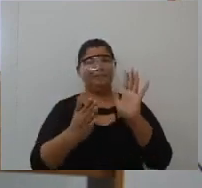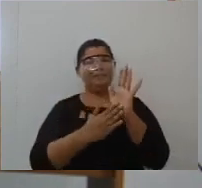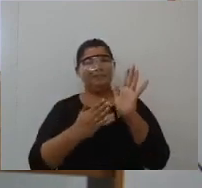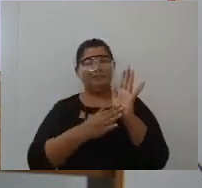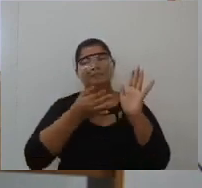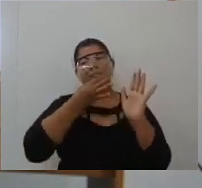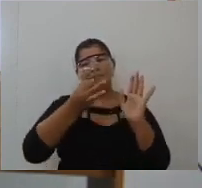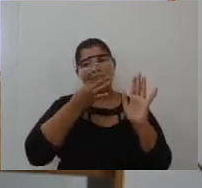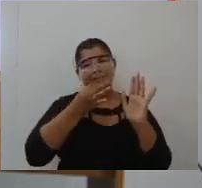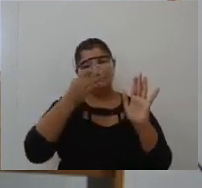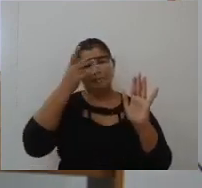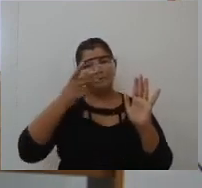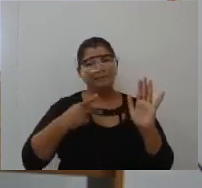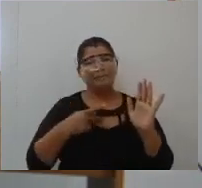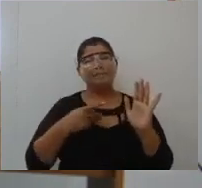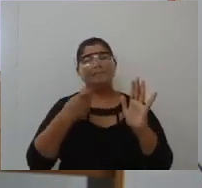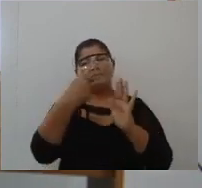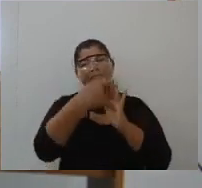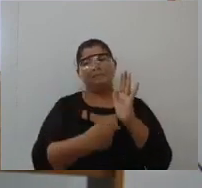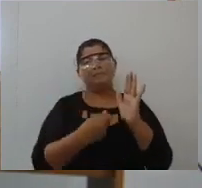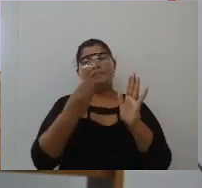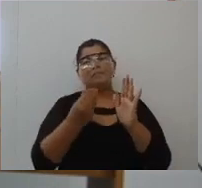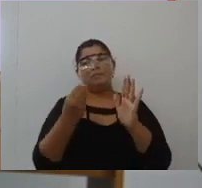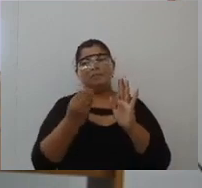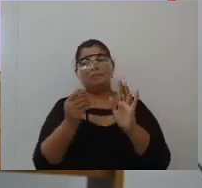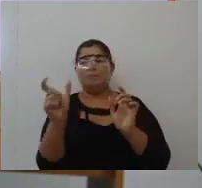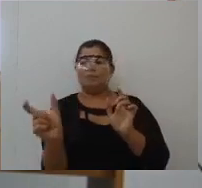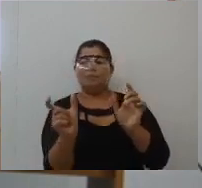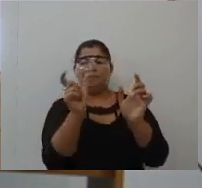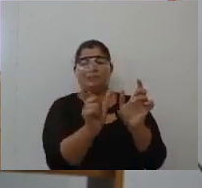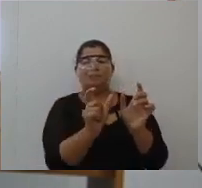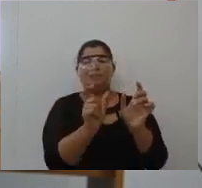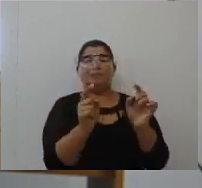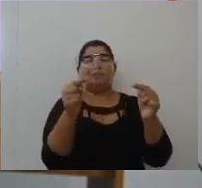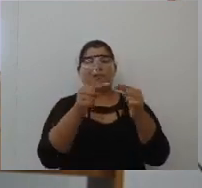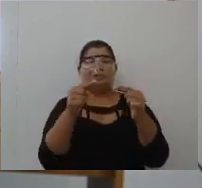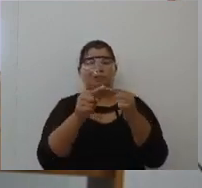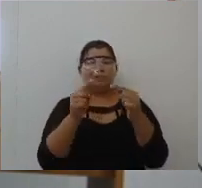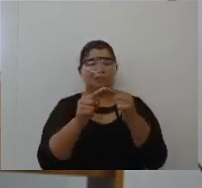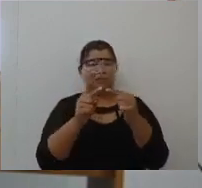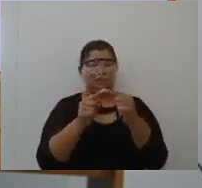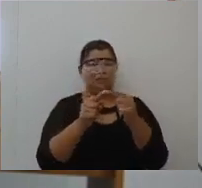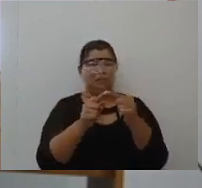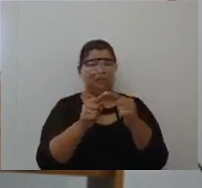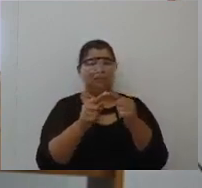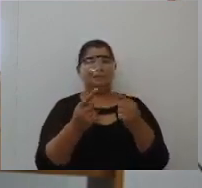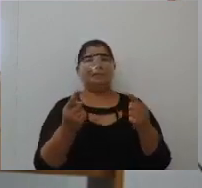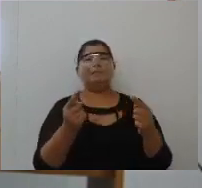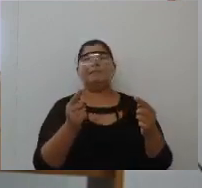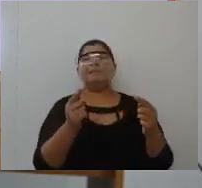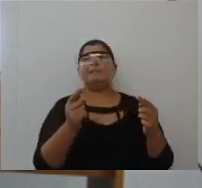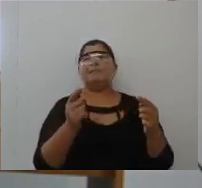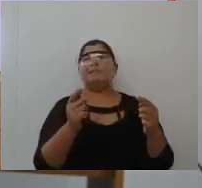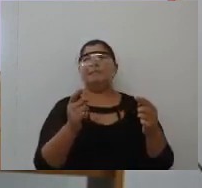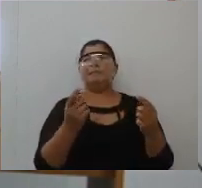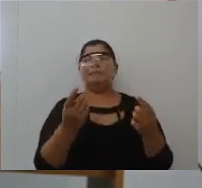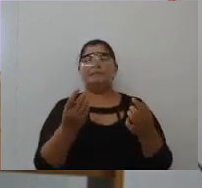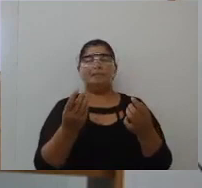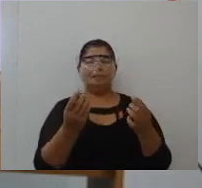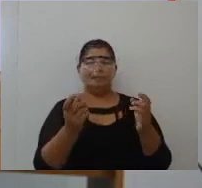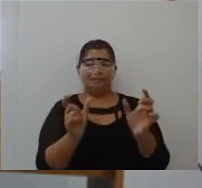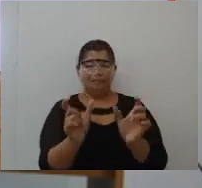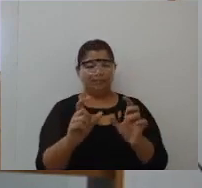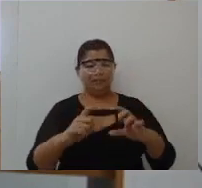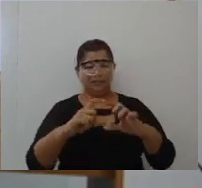tema desenvolvido, quais as conjunções subordinativas que mais se encaixam, faltou o M ali, viu? Nesta